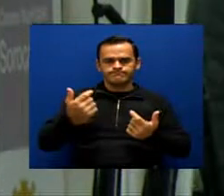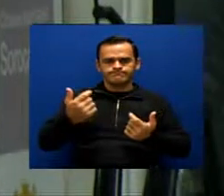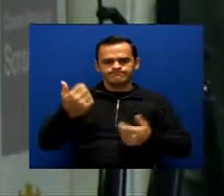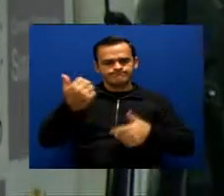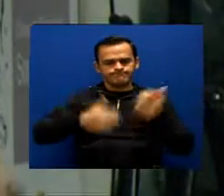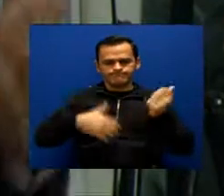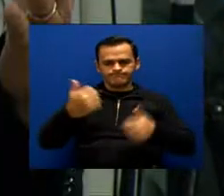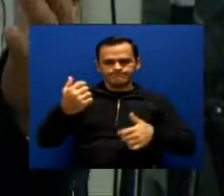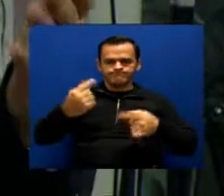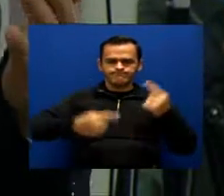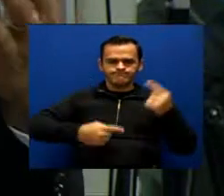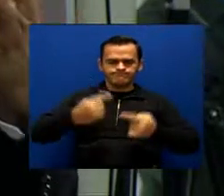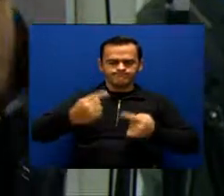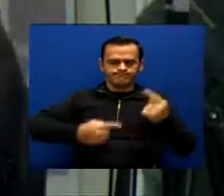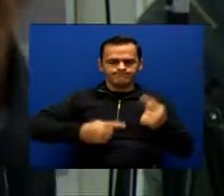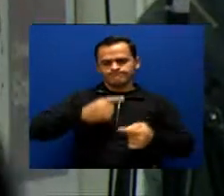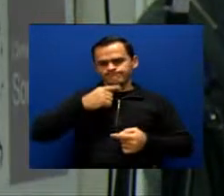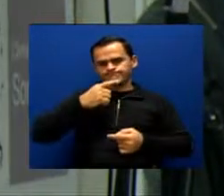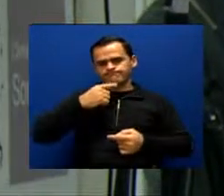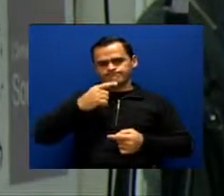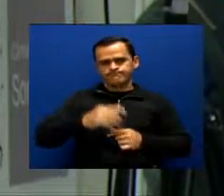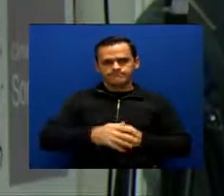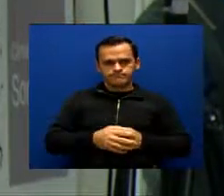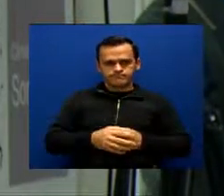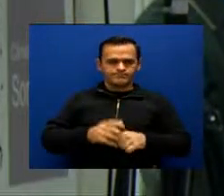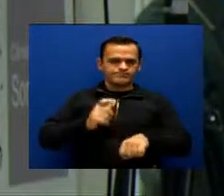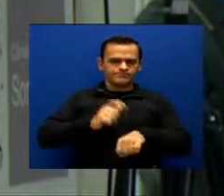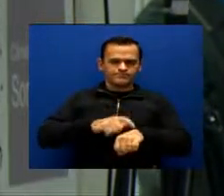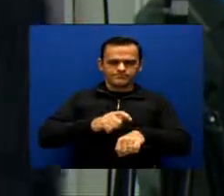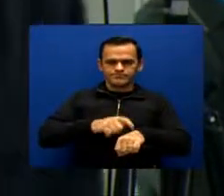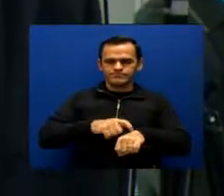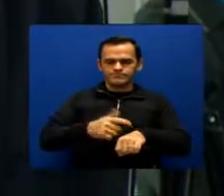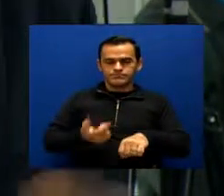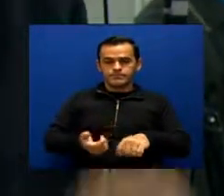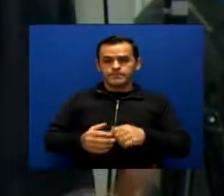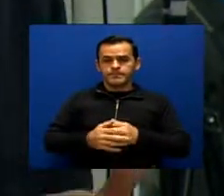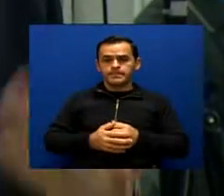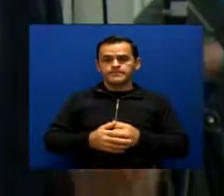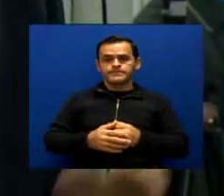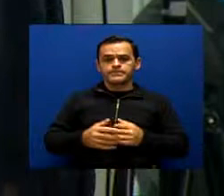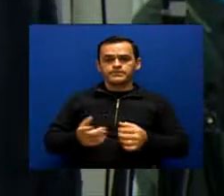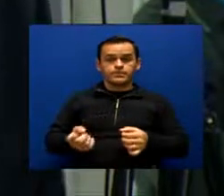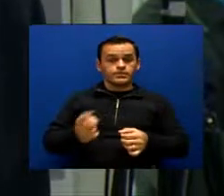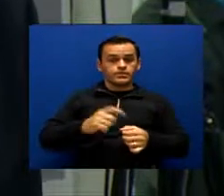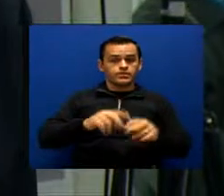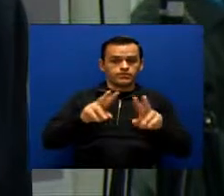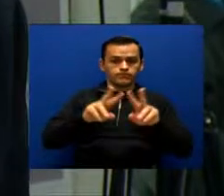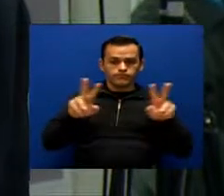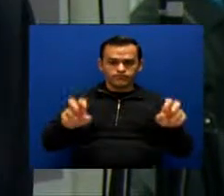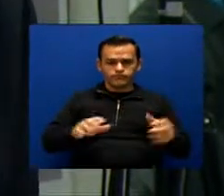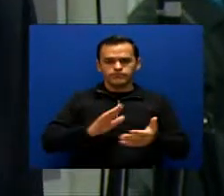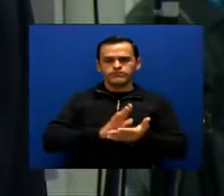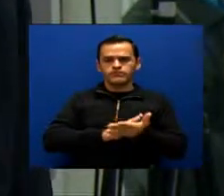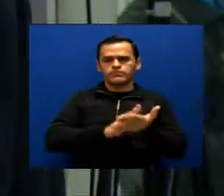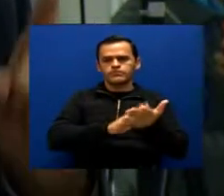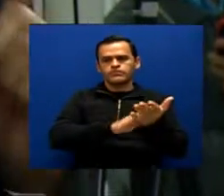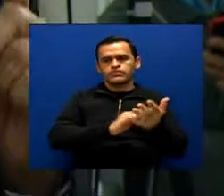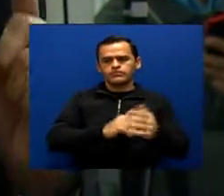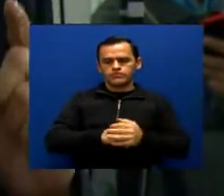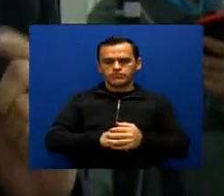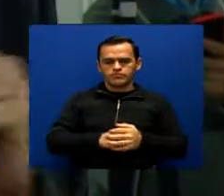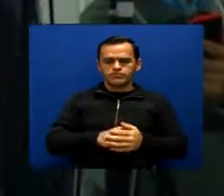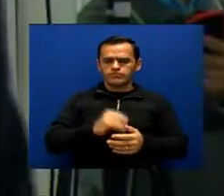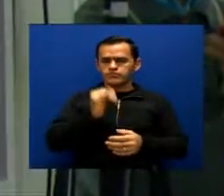de discutir por conta do tempo regimental. Mas quero voltar ao tema, parabenizar a Vossa Excelência e